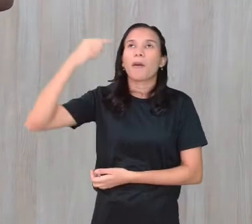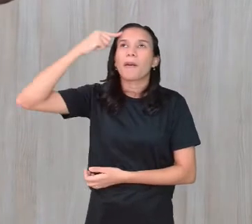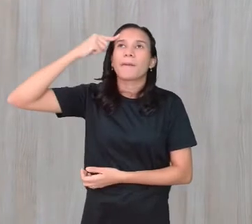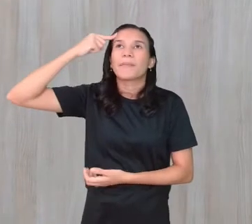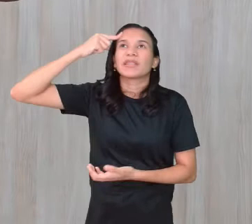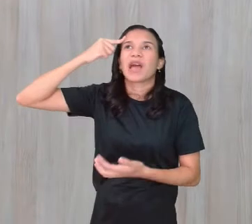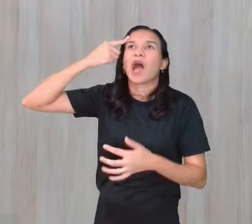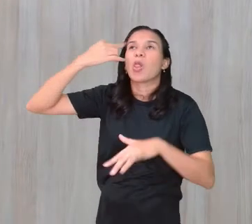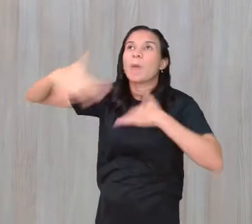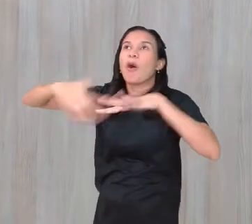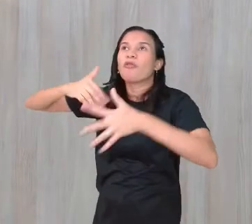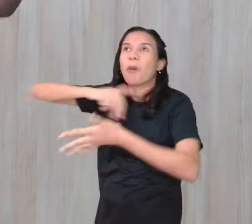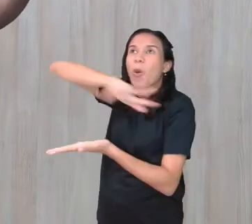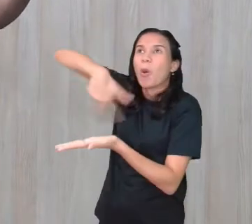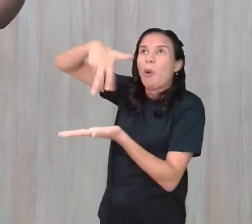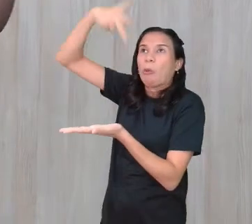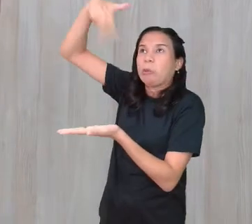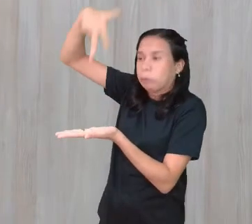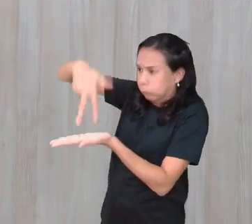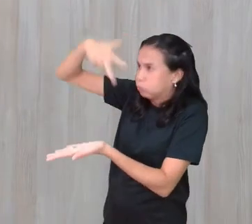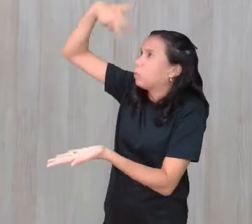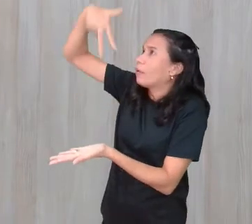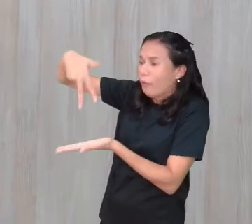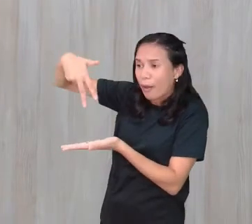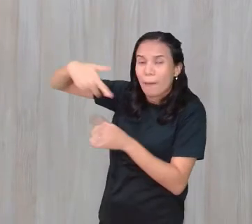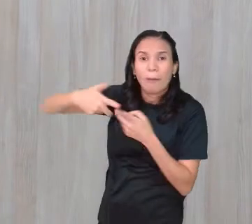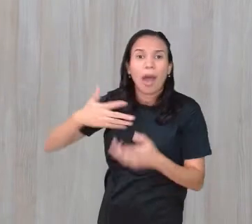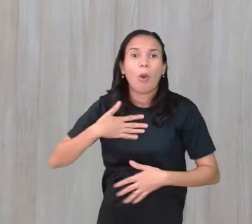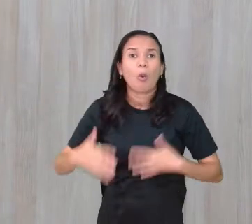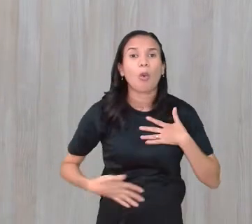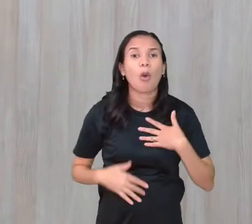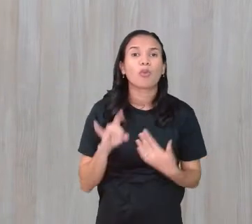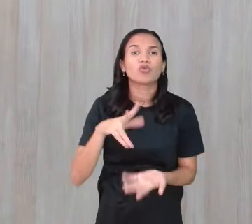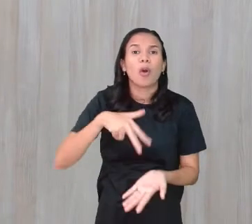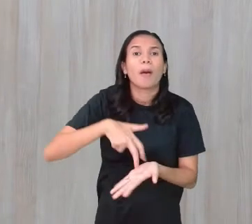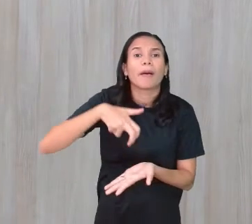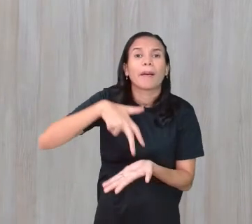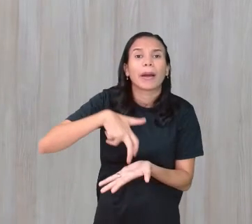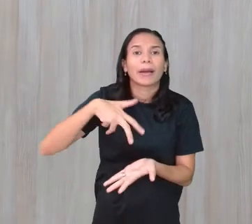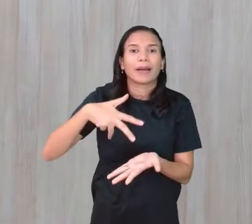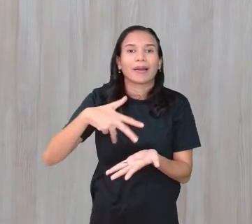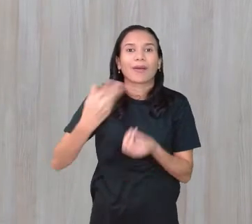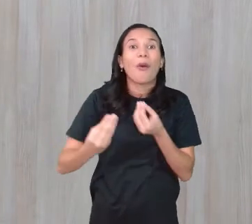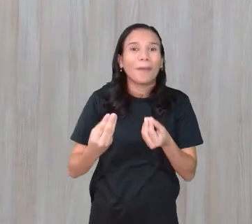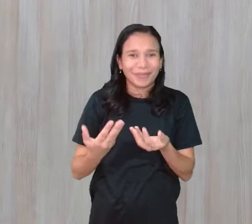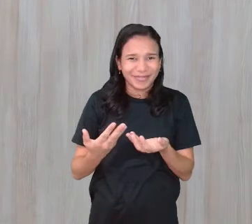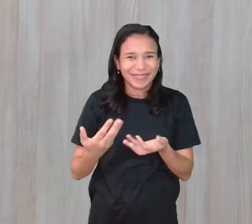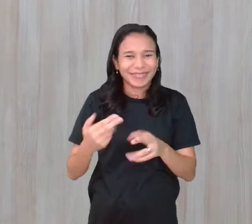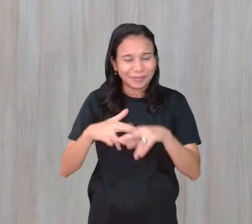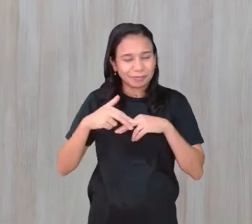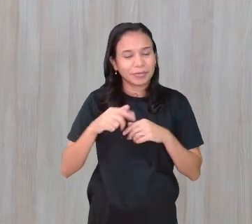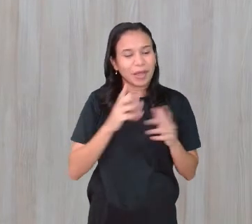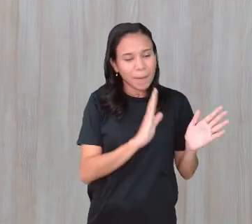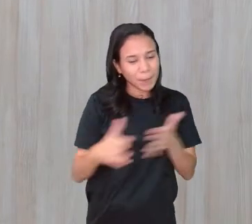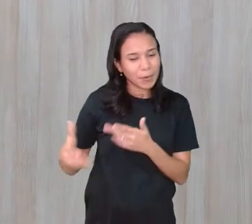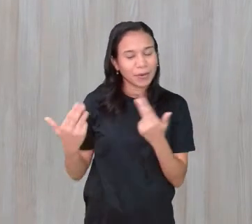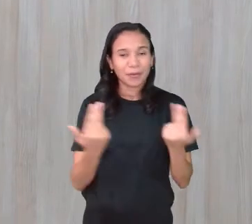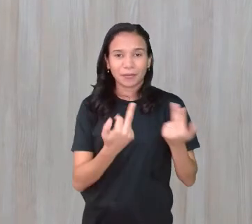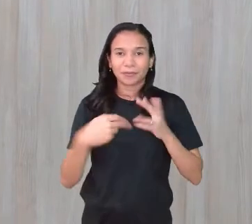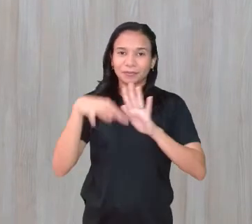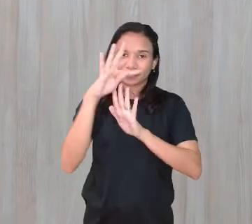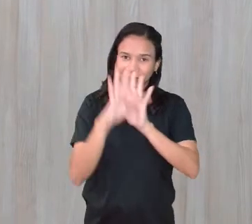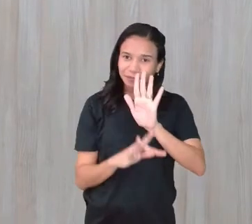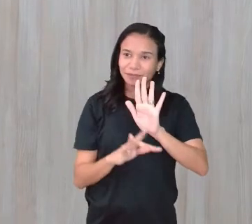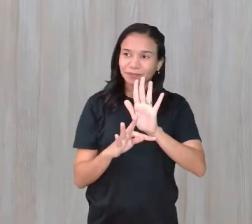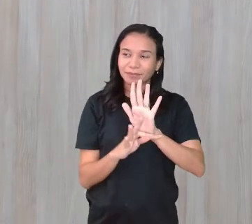passo que é 50 cambalhotas, se o meu corpo não consegue produzir essas 50 cambalhotas. E um processo muito parecido acontece com o texto,